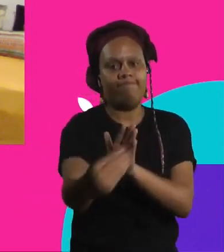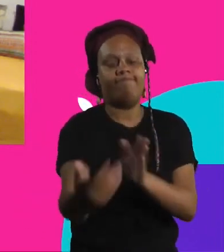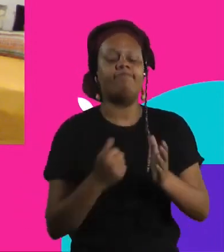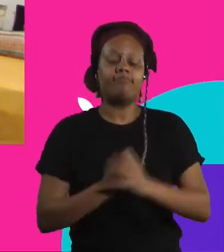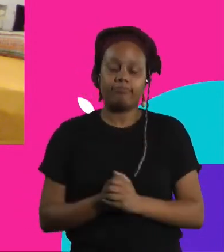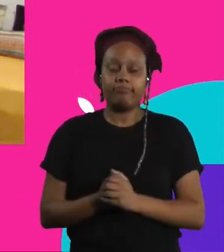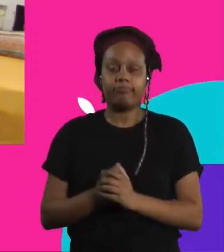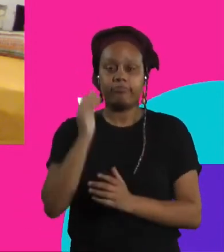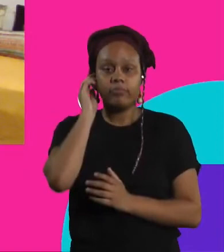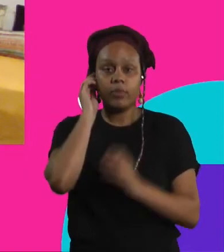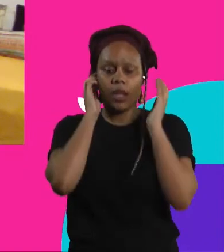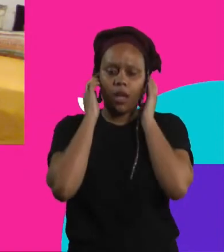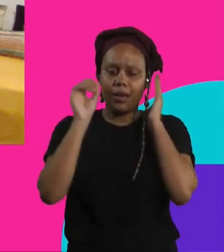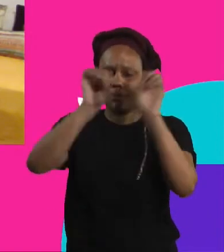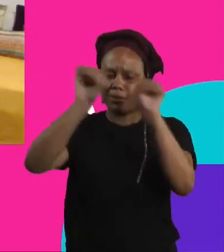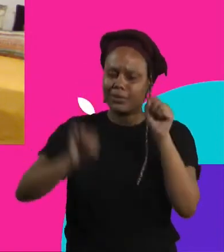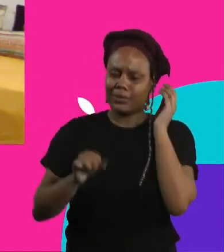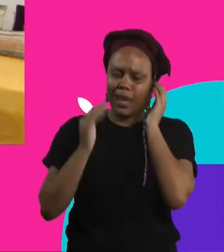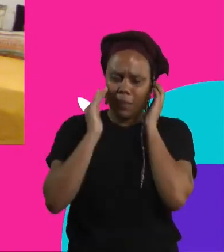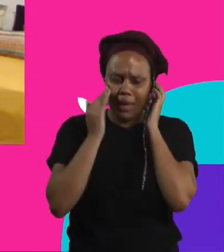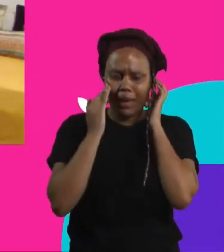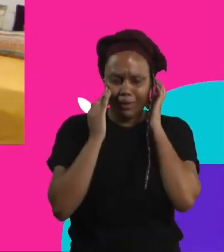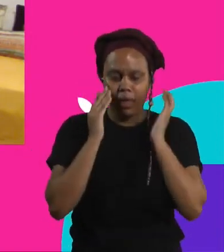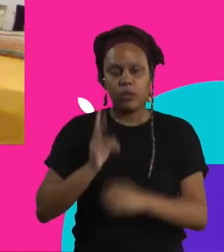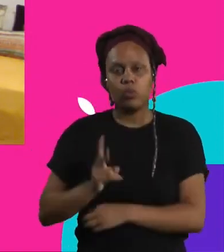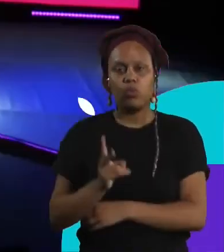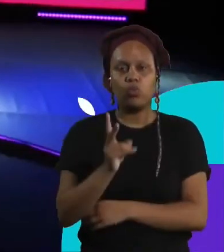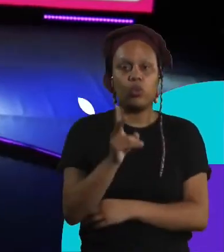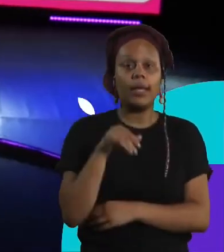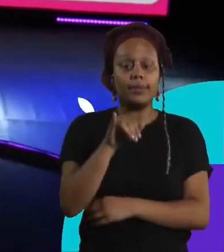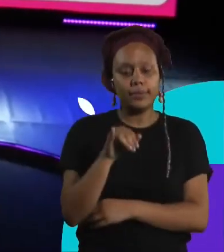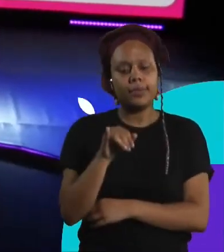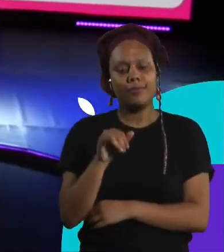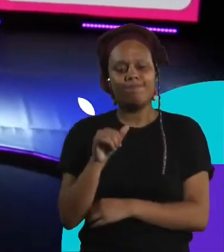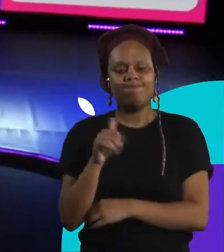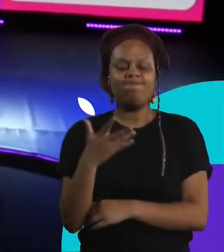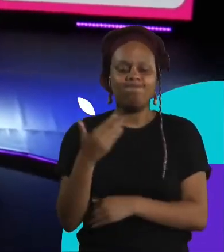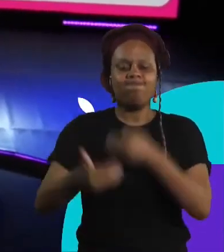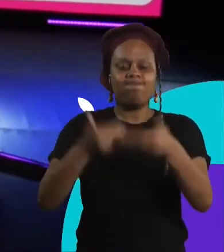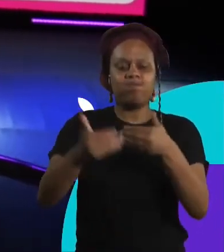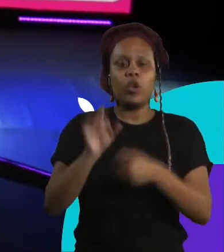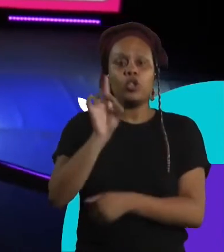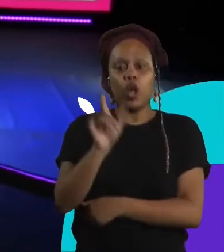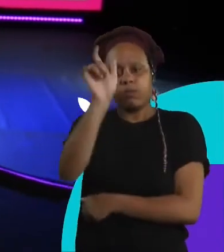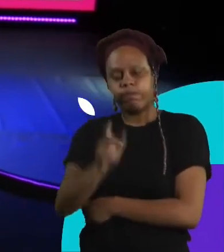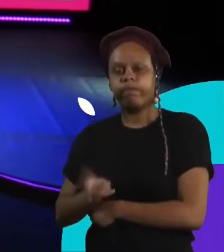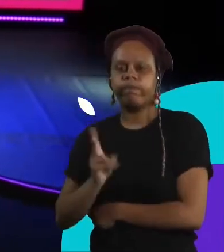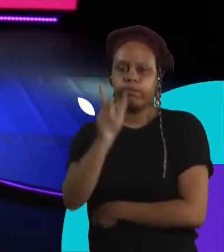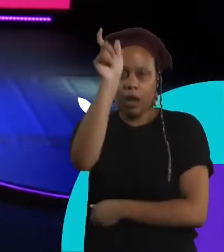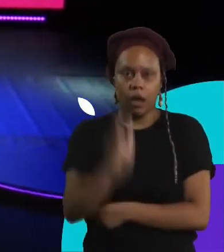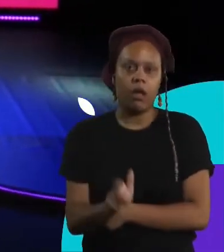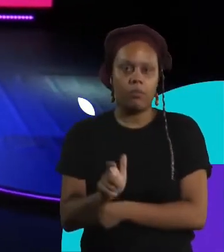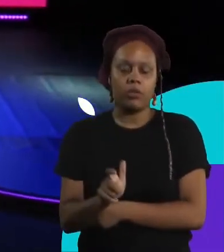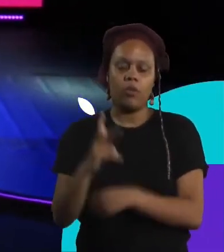continuar preconceituoso pela inteligência artificial se é desenvolvido só por essas pessoas, né? Então é muito interessante, importante essa